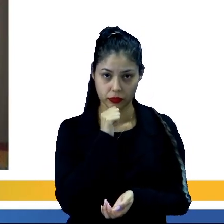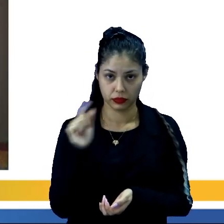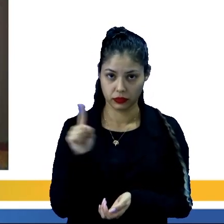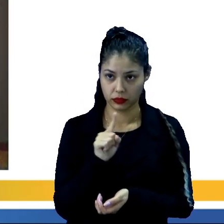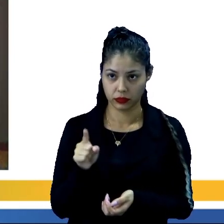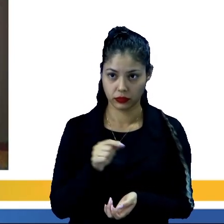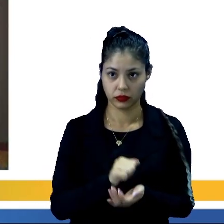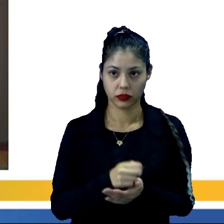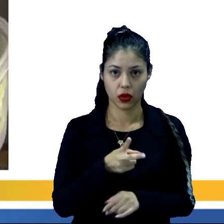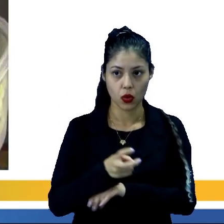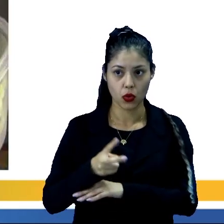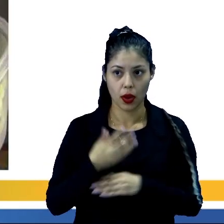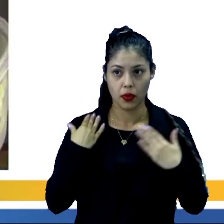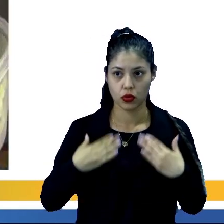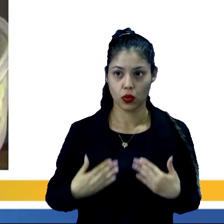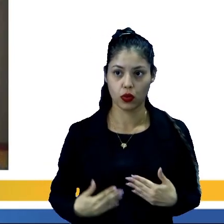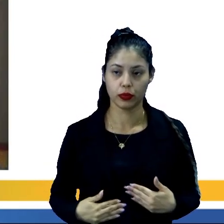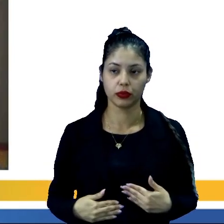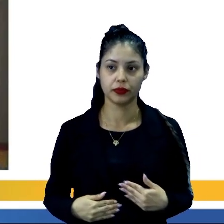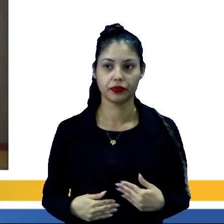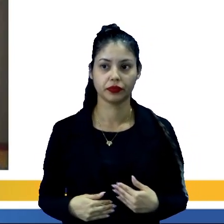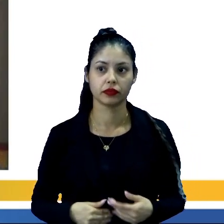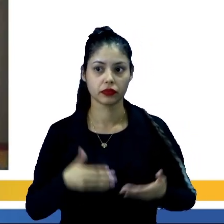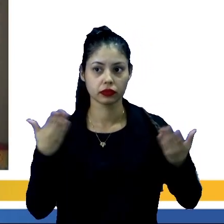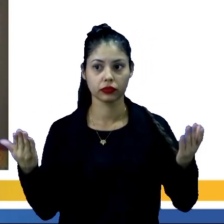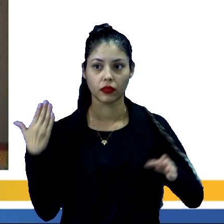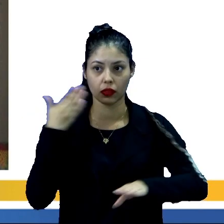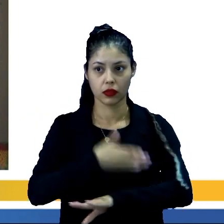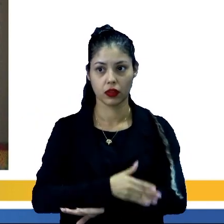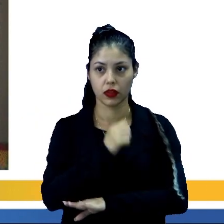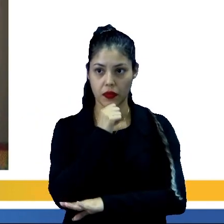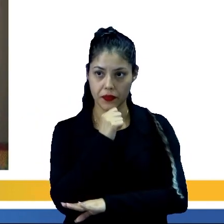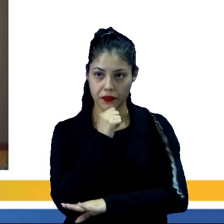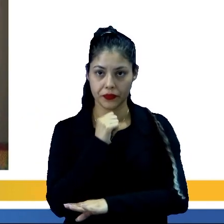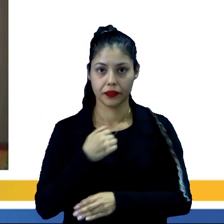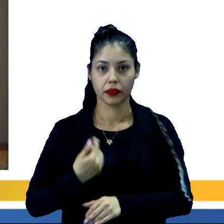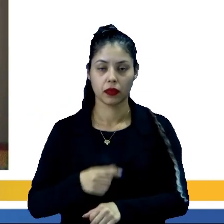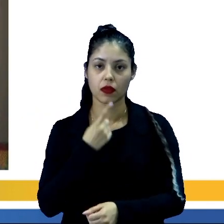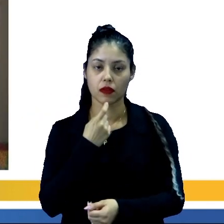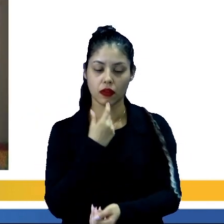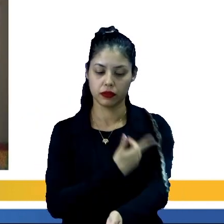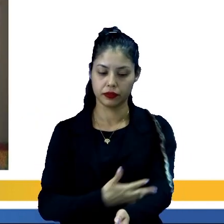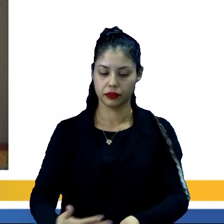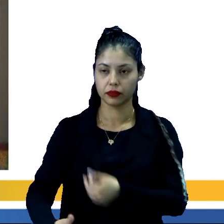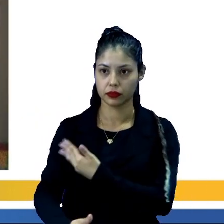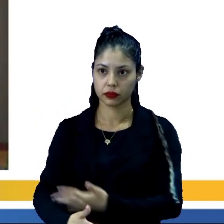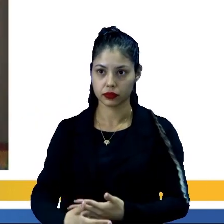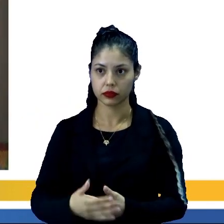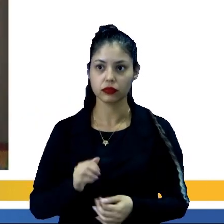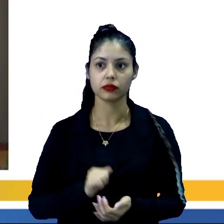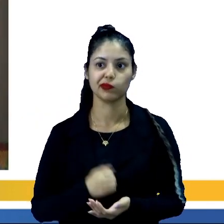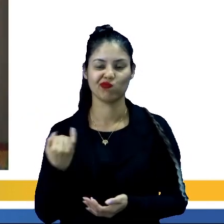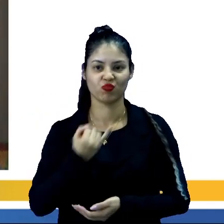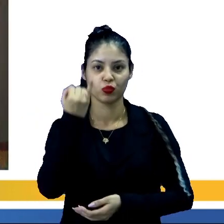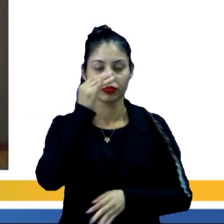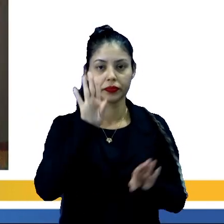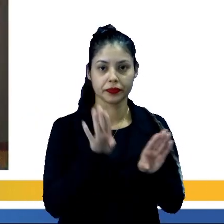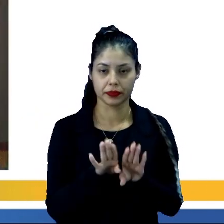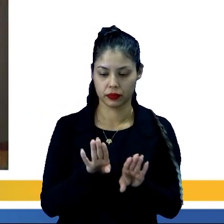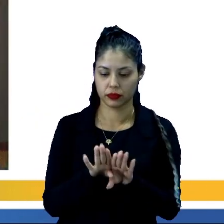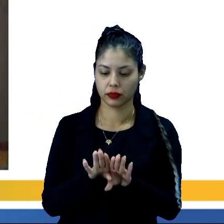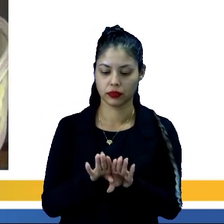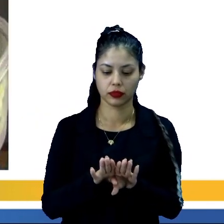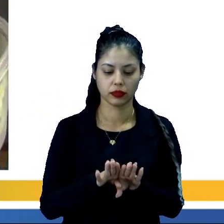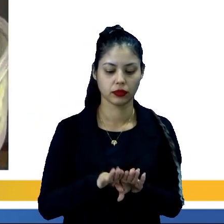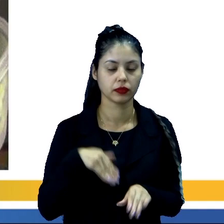não são absorvidas pelo nosso organismo, né? Então ela não entra ali na corrente sanguínea. Porém, ela é extremamente